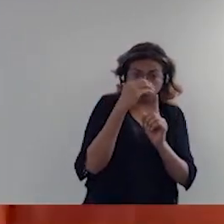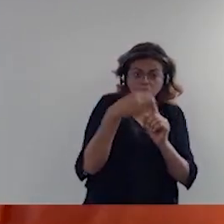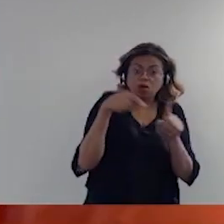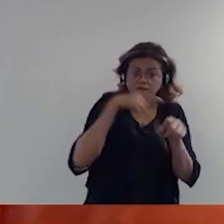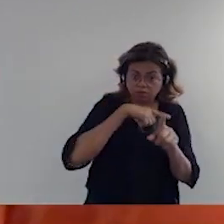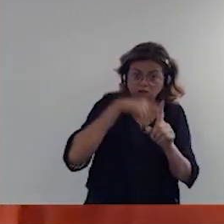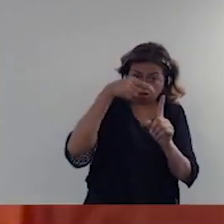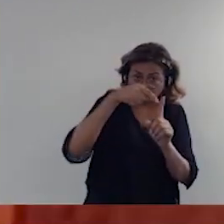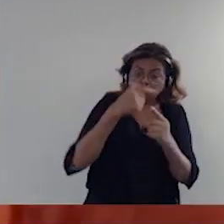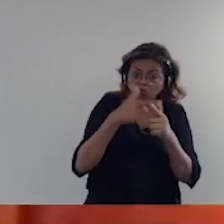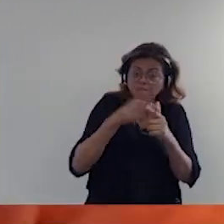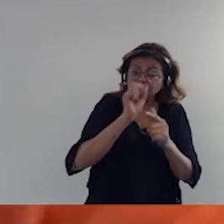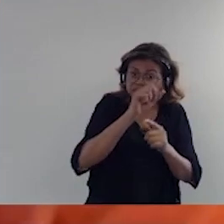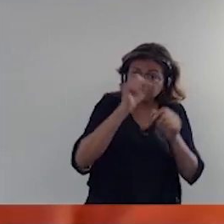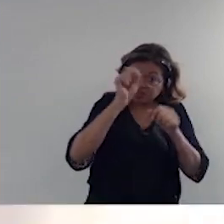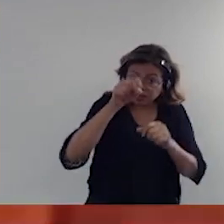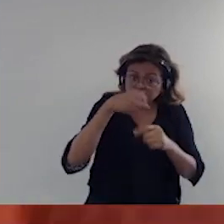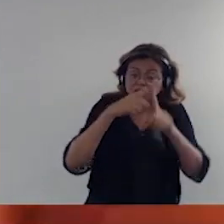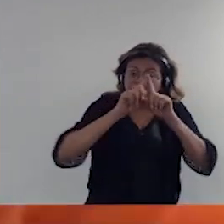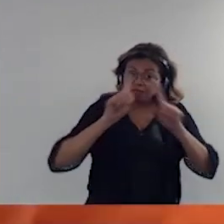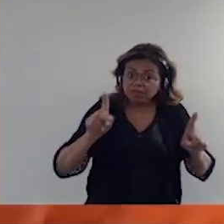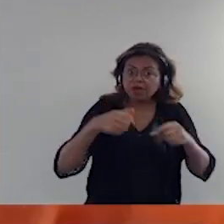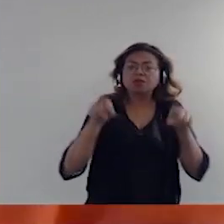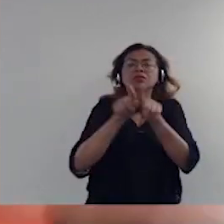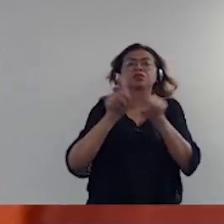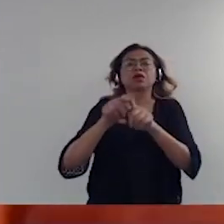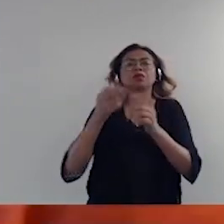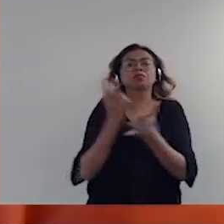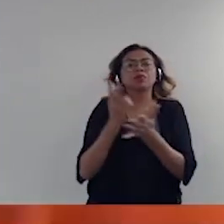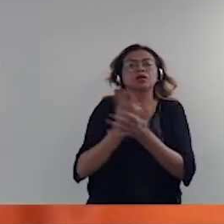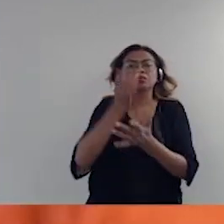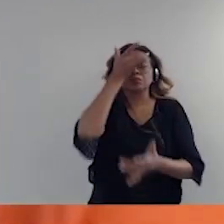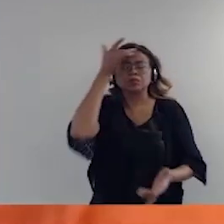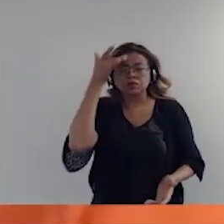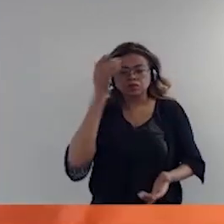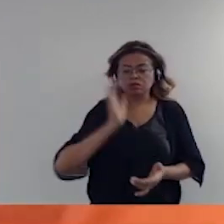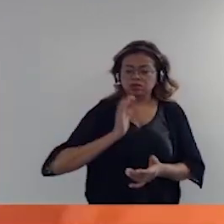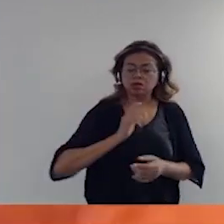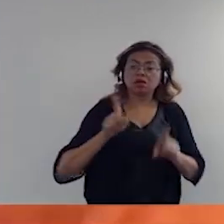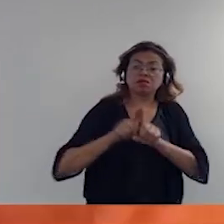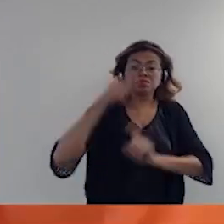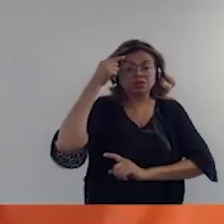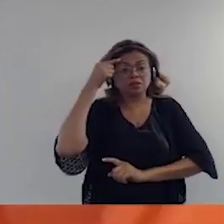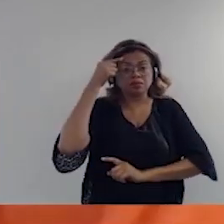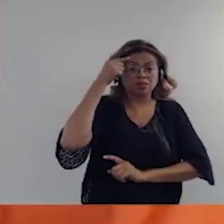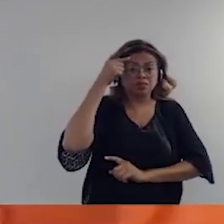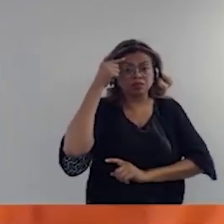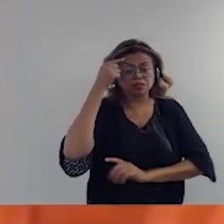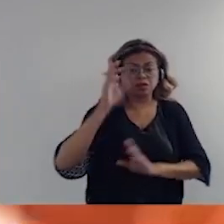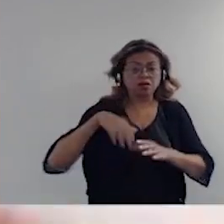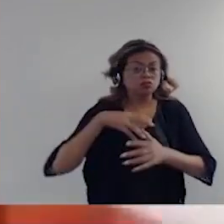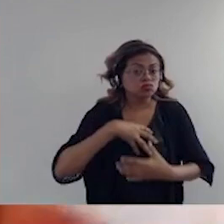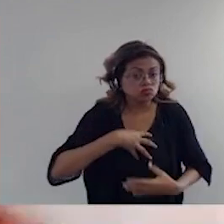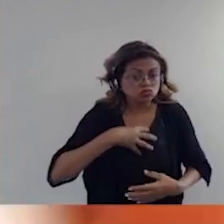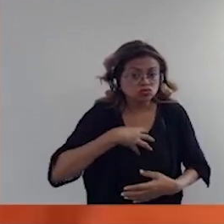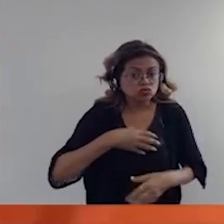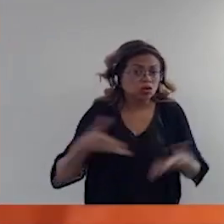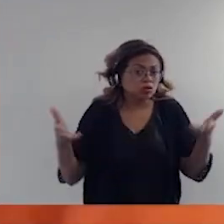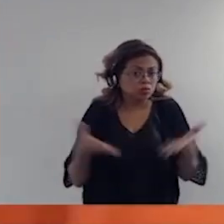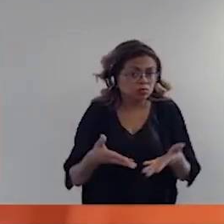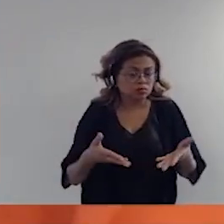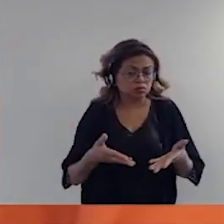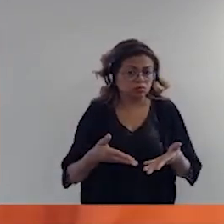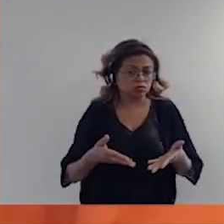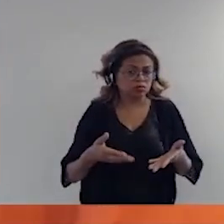própria sobrevivência, do capital, da riqueza, e etc., né? Então, isso não é